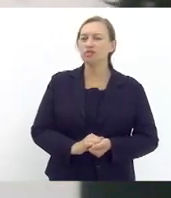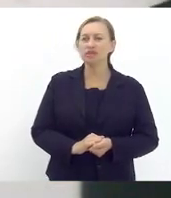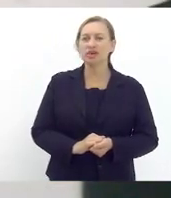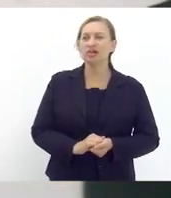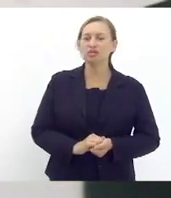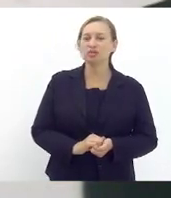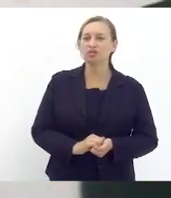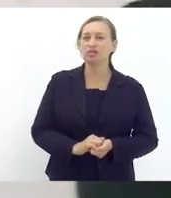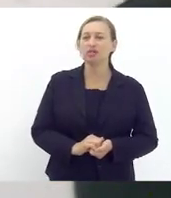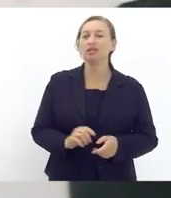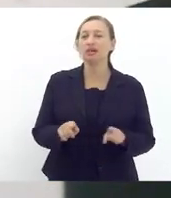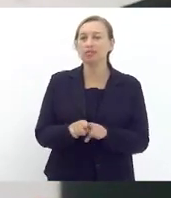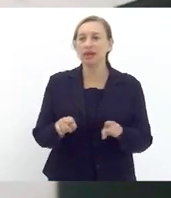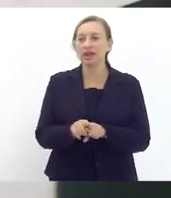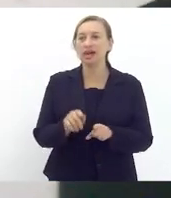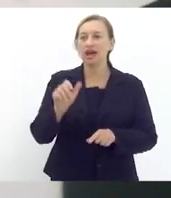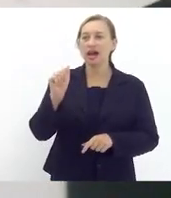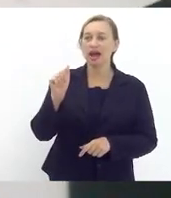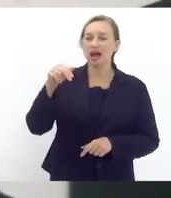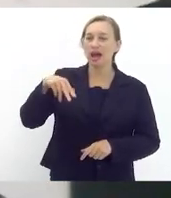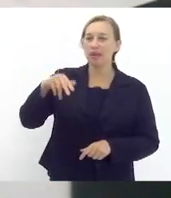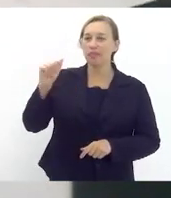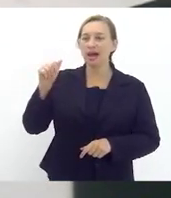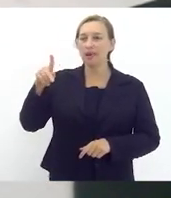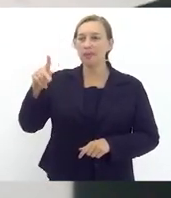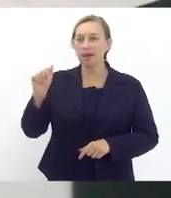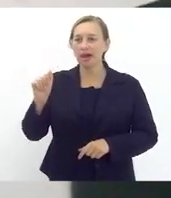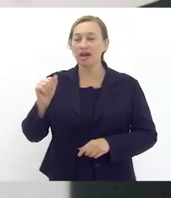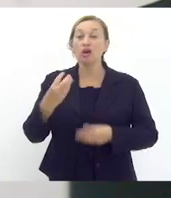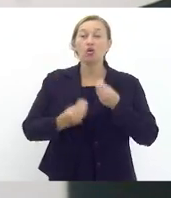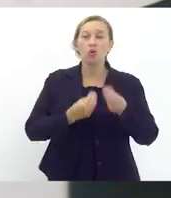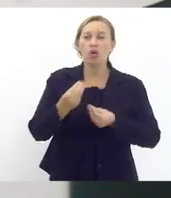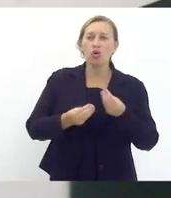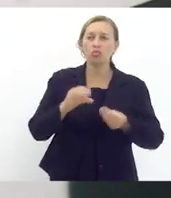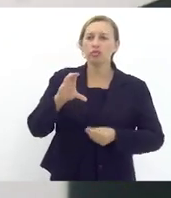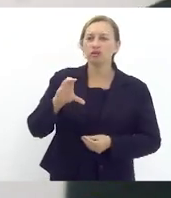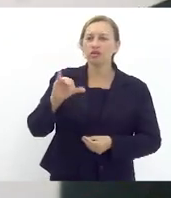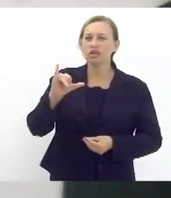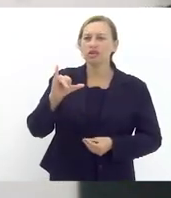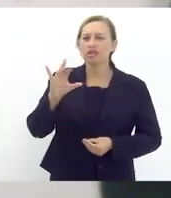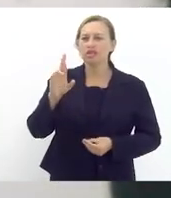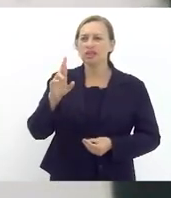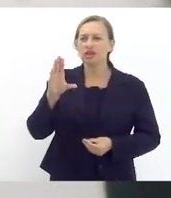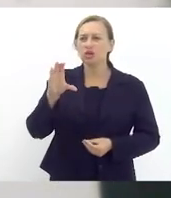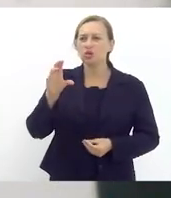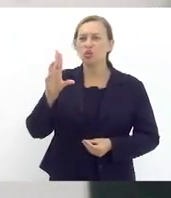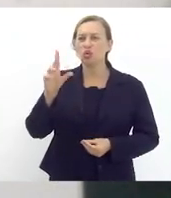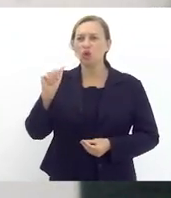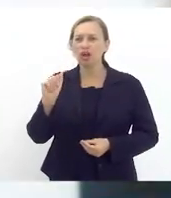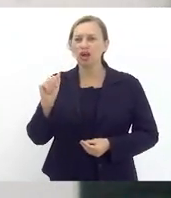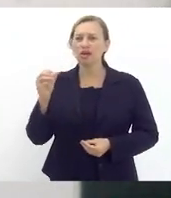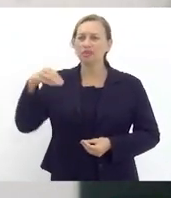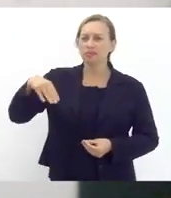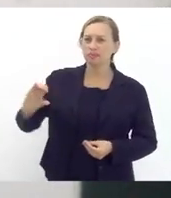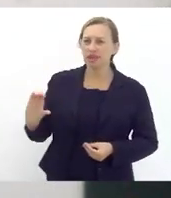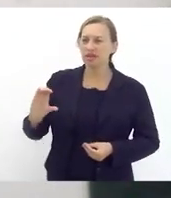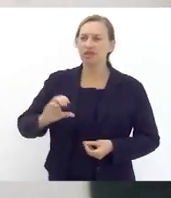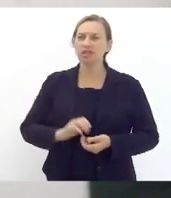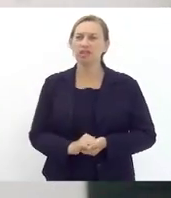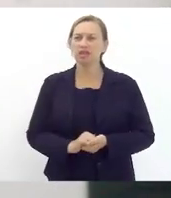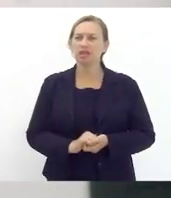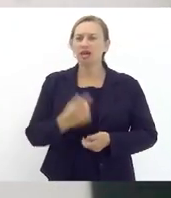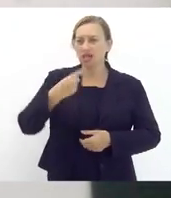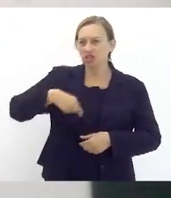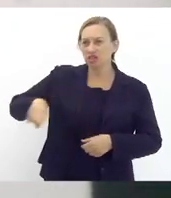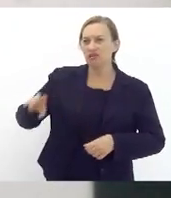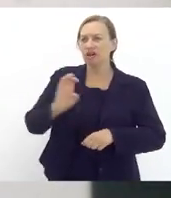no Amapá então com o circula minc a gente dá início a relações em que a gente vai aos